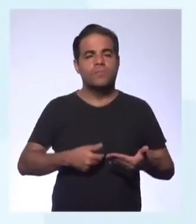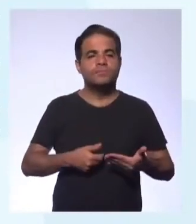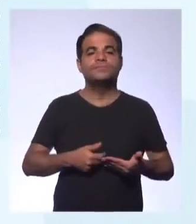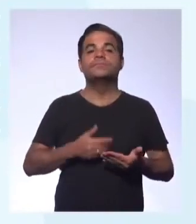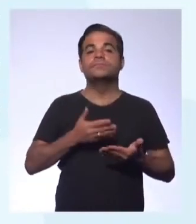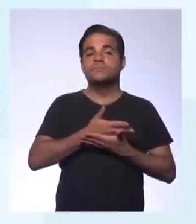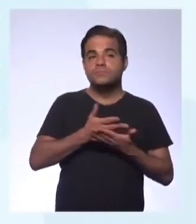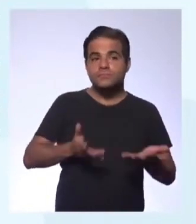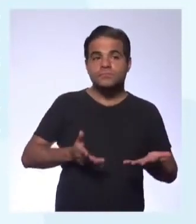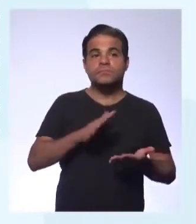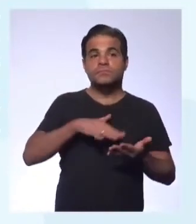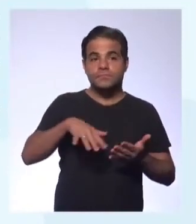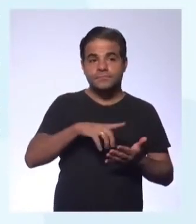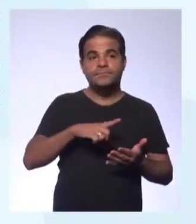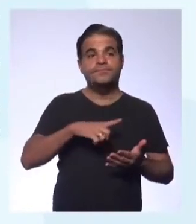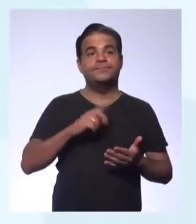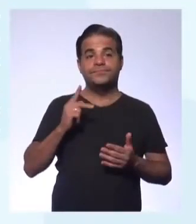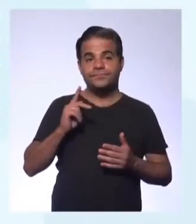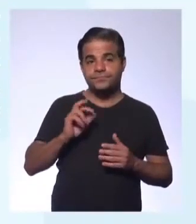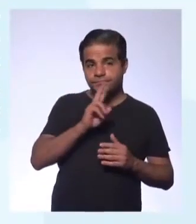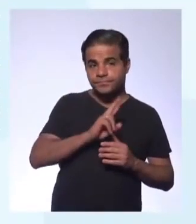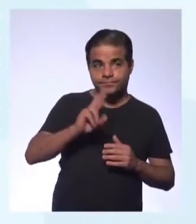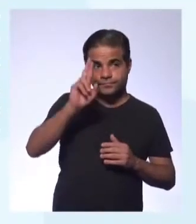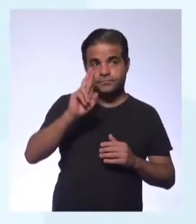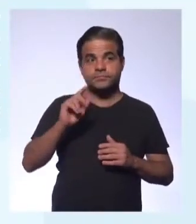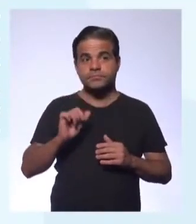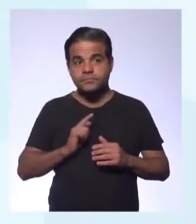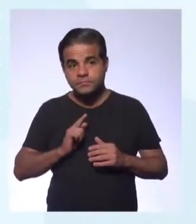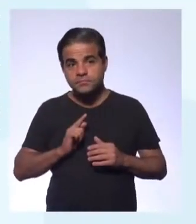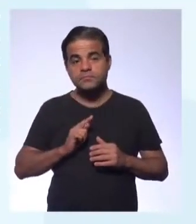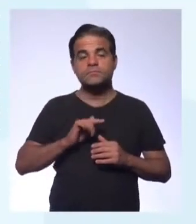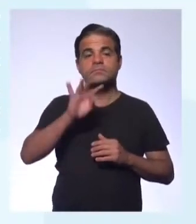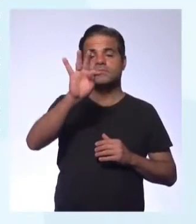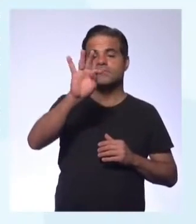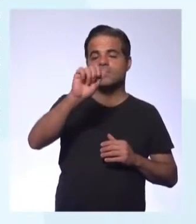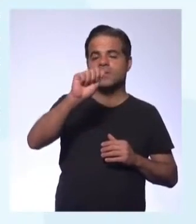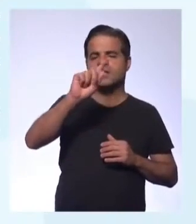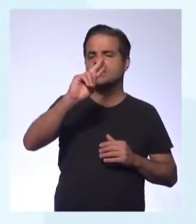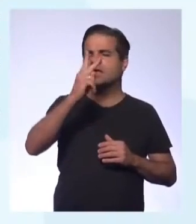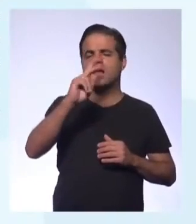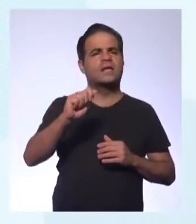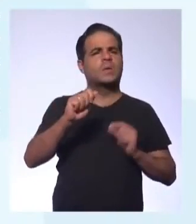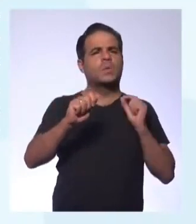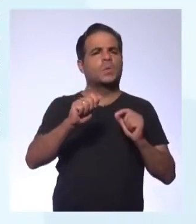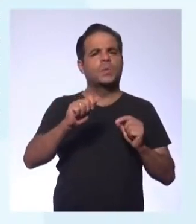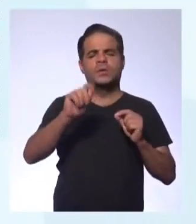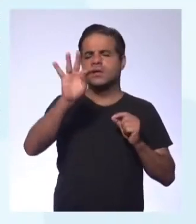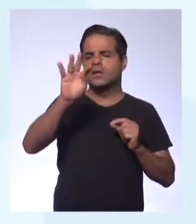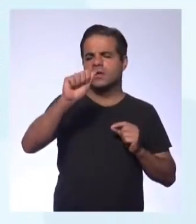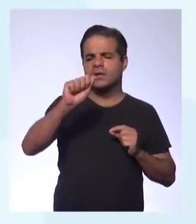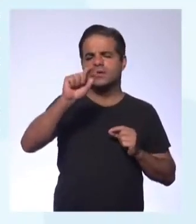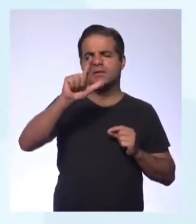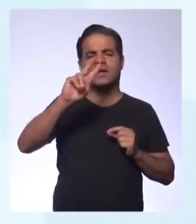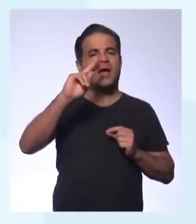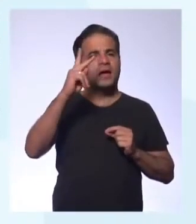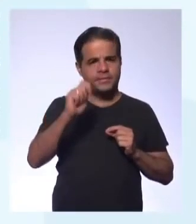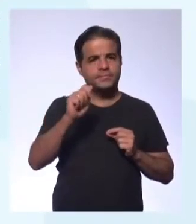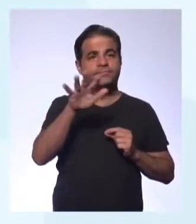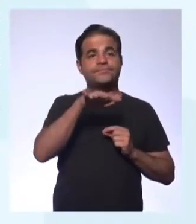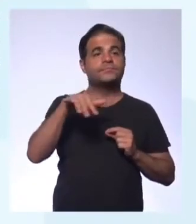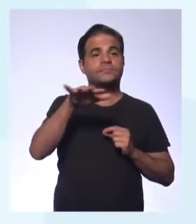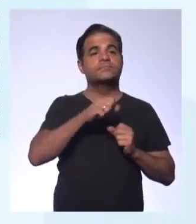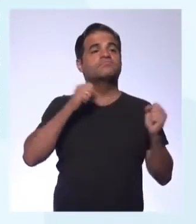Ó, obrigações que o servo tinha com o seu senhor feudal, estavam a talha. O que é a talha? Ela corresponde a uma parte